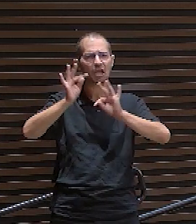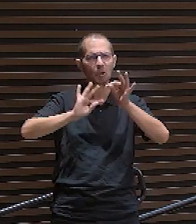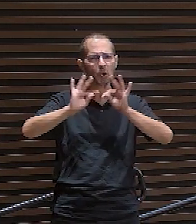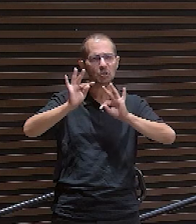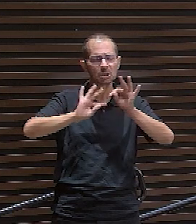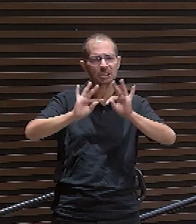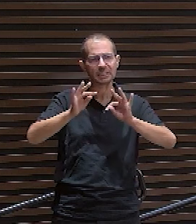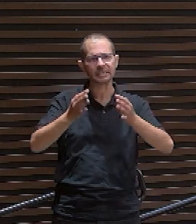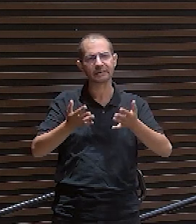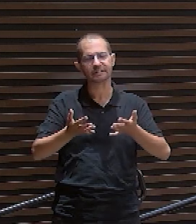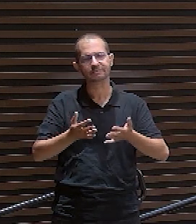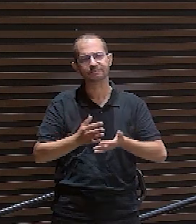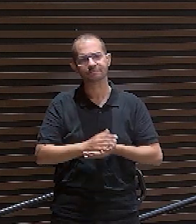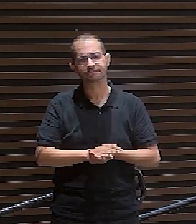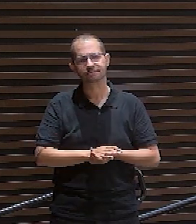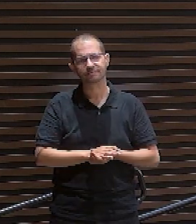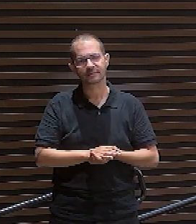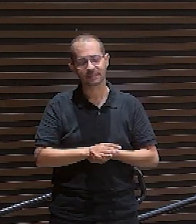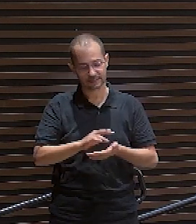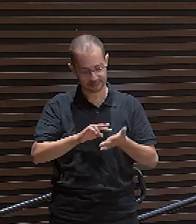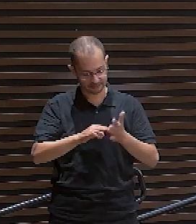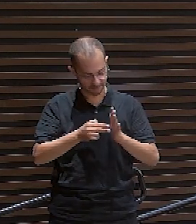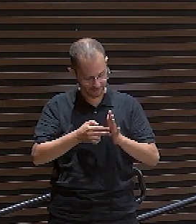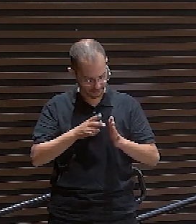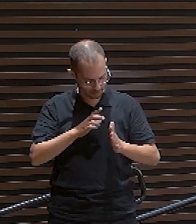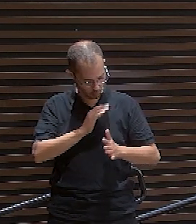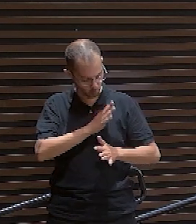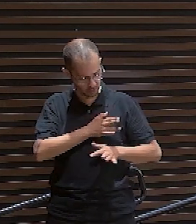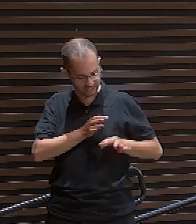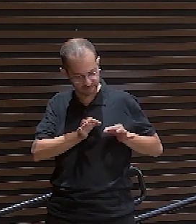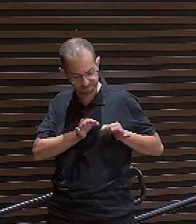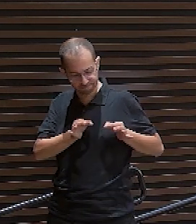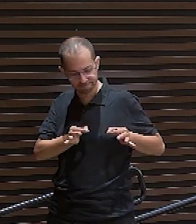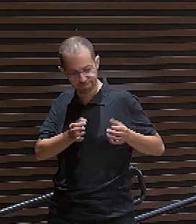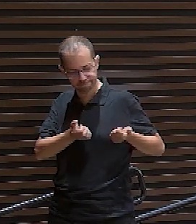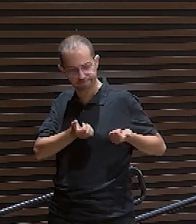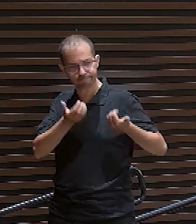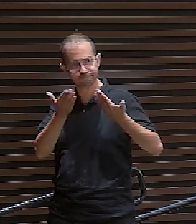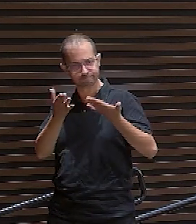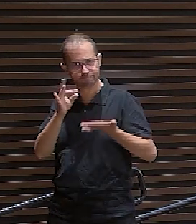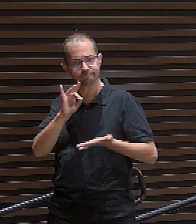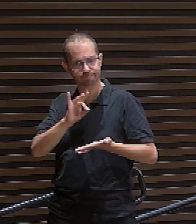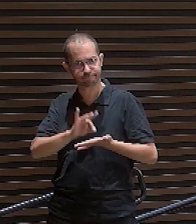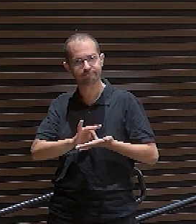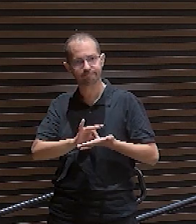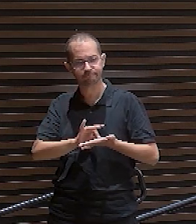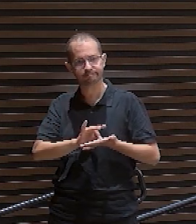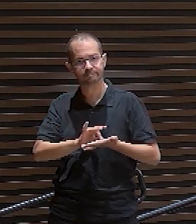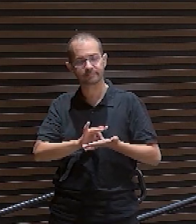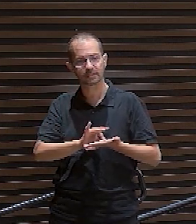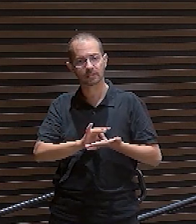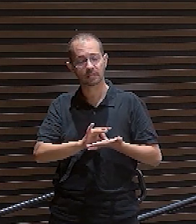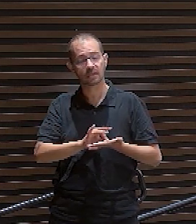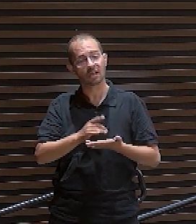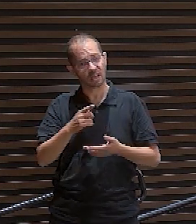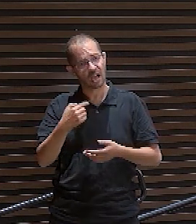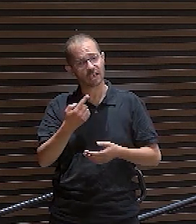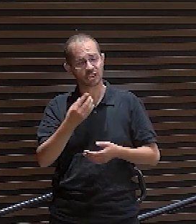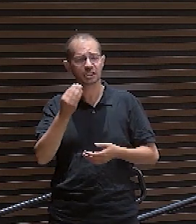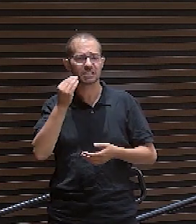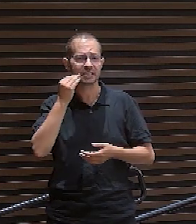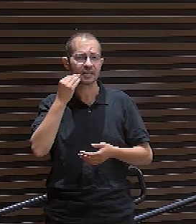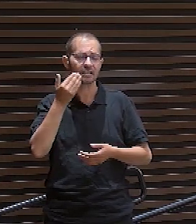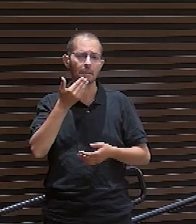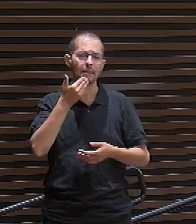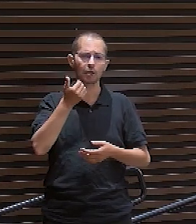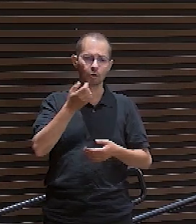tecnologia, é a entrega do coração. Lógico que nós tentamos melhorar essa sala